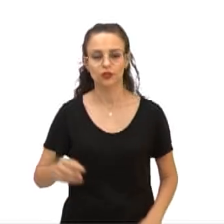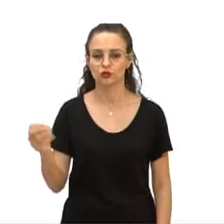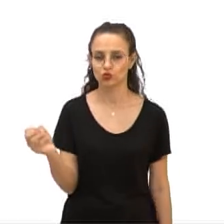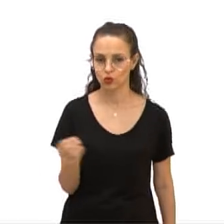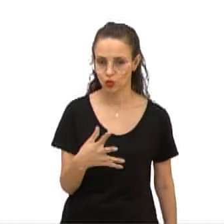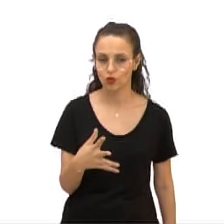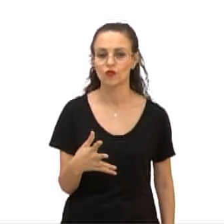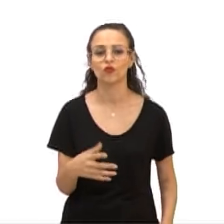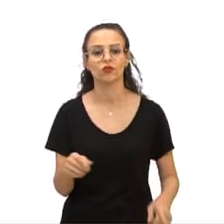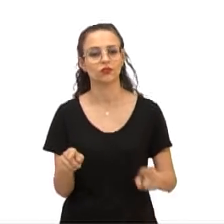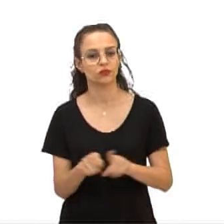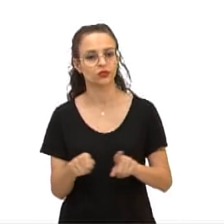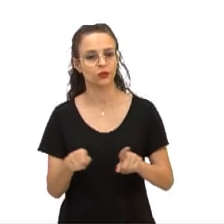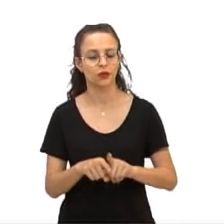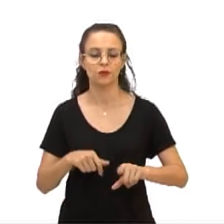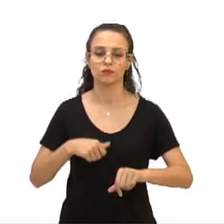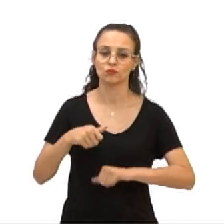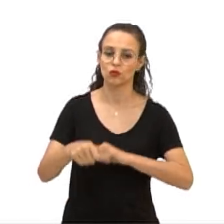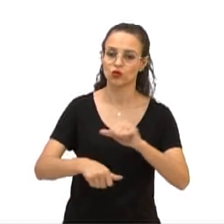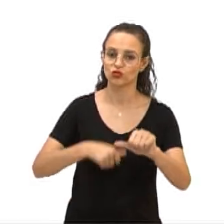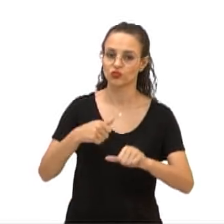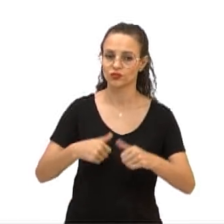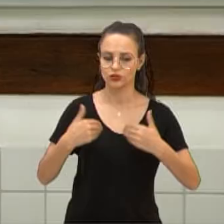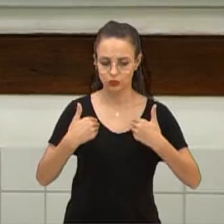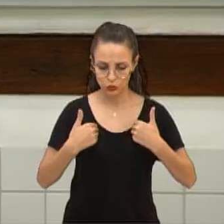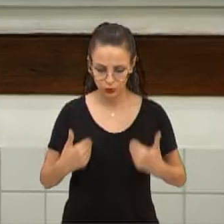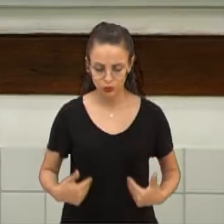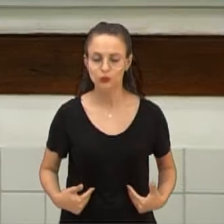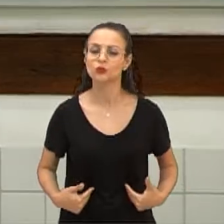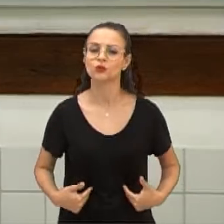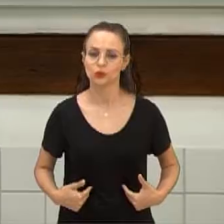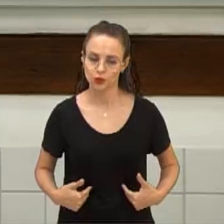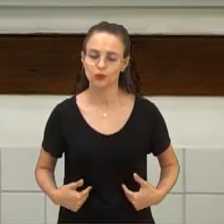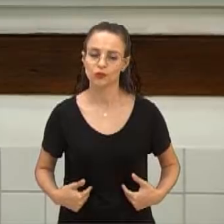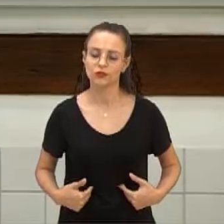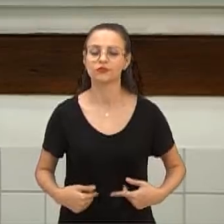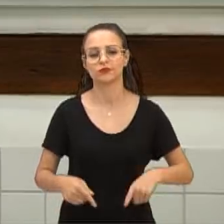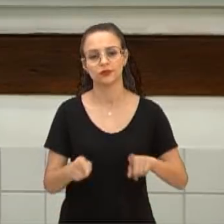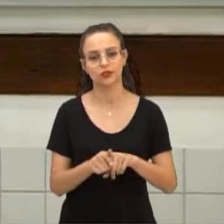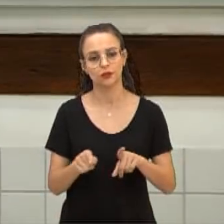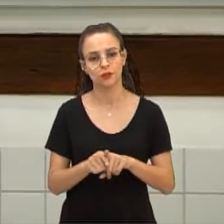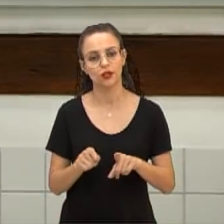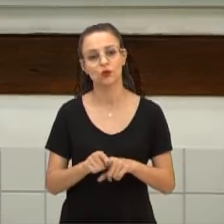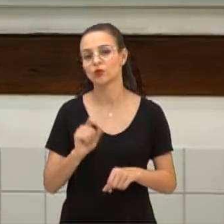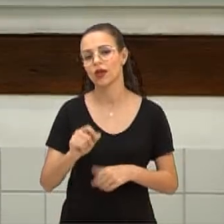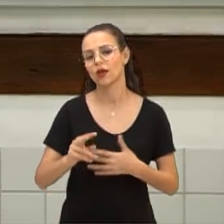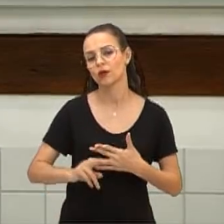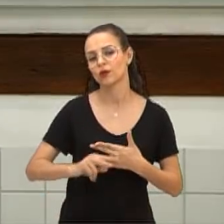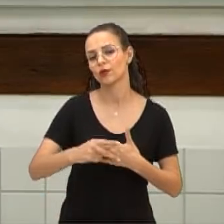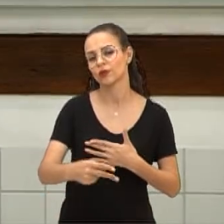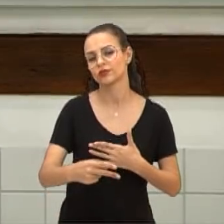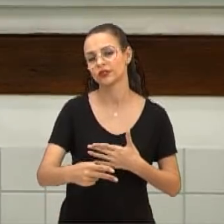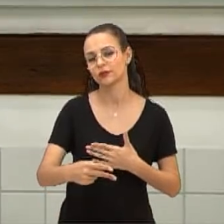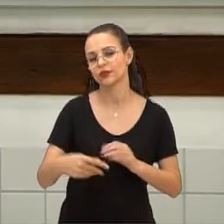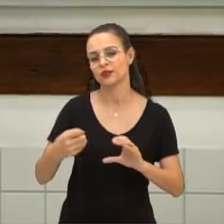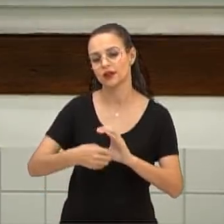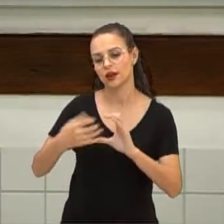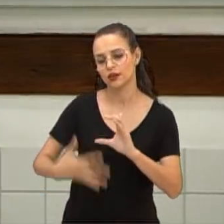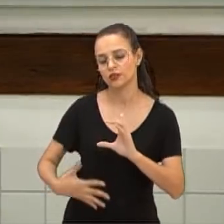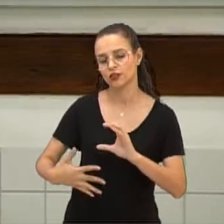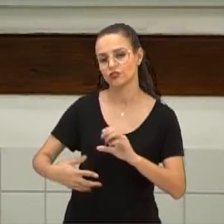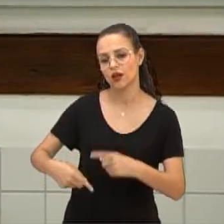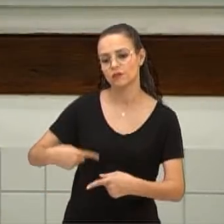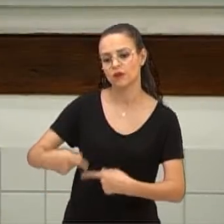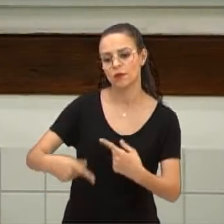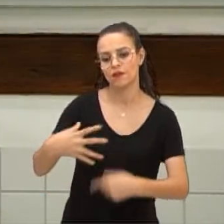dos seres vivos, que levam a modificações nos organismos desses seres vivos e que, por conseguinte, passam a outras gerações. Como